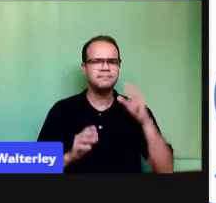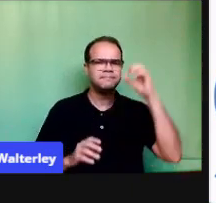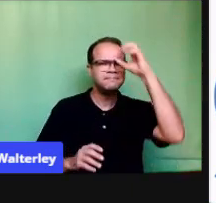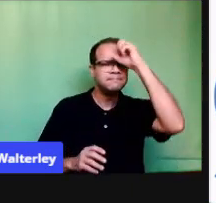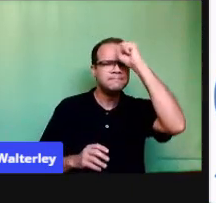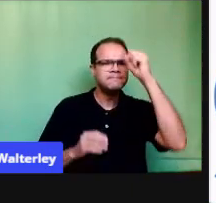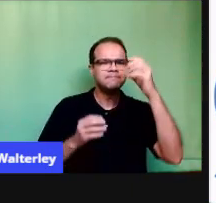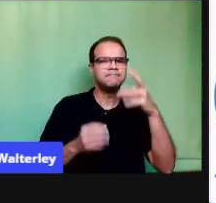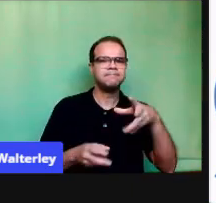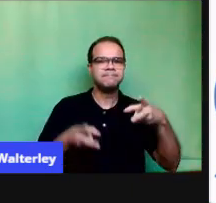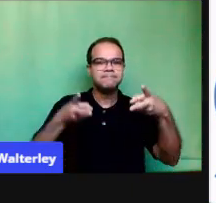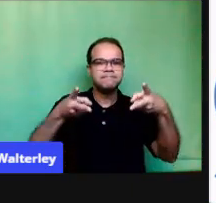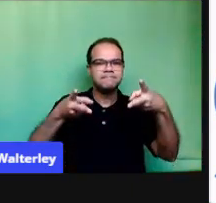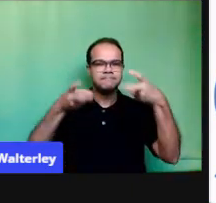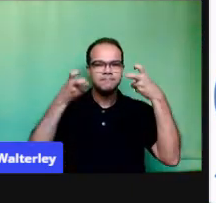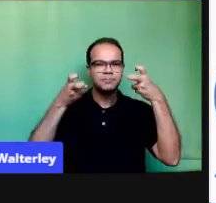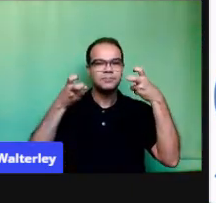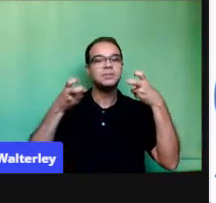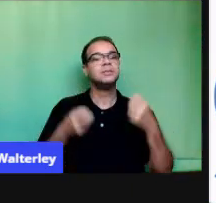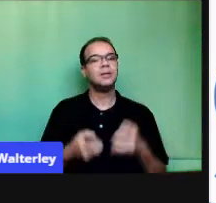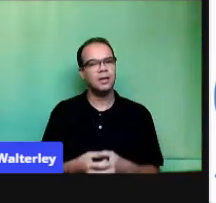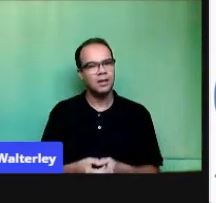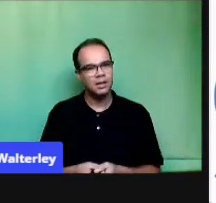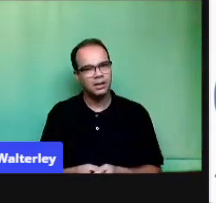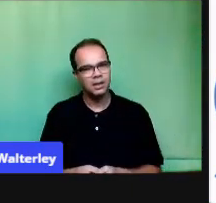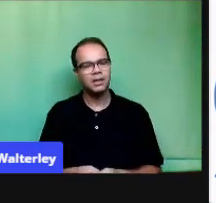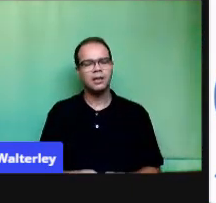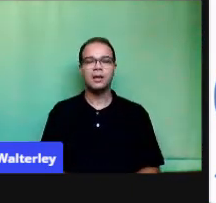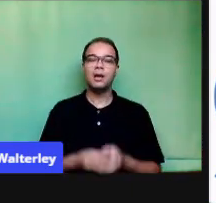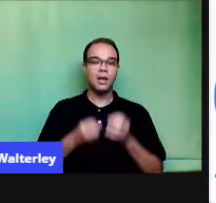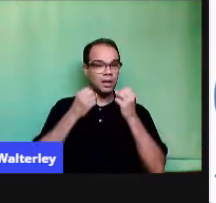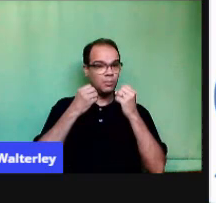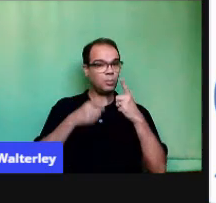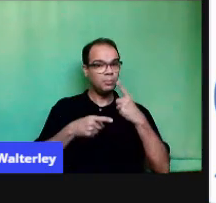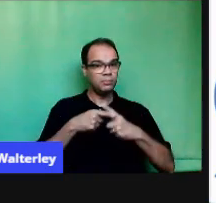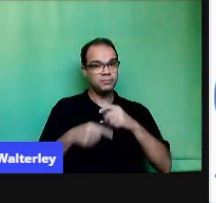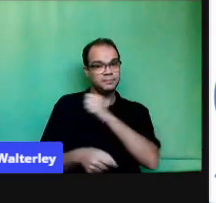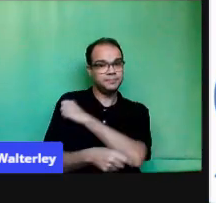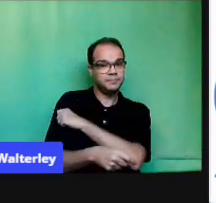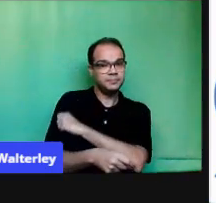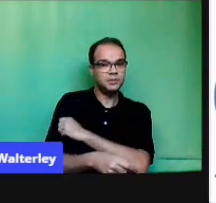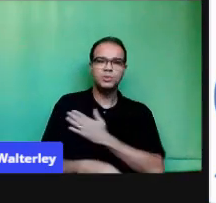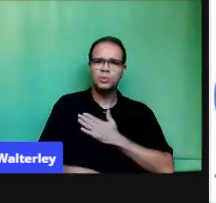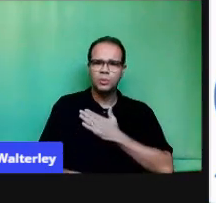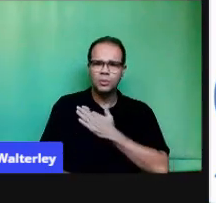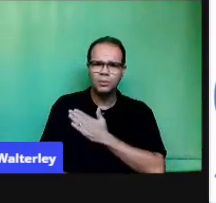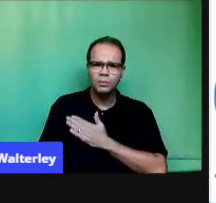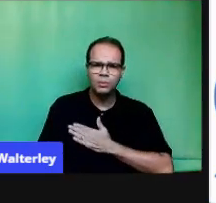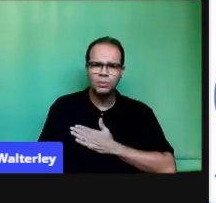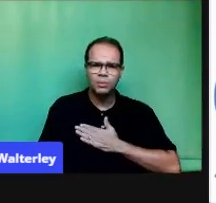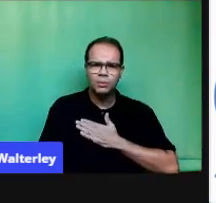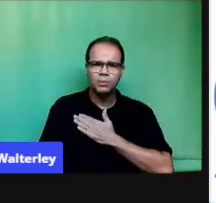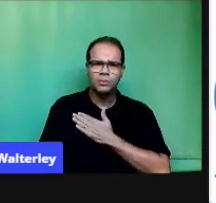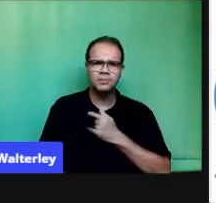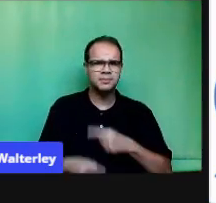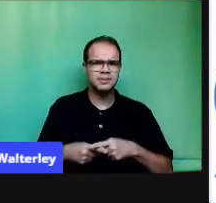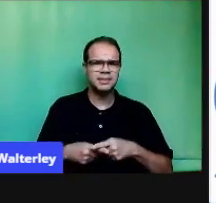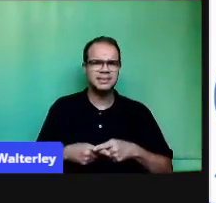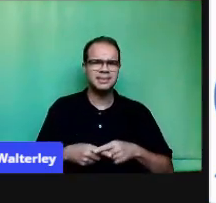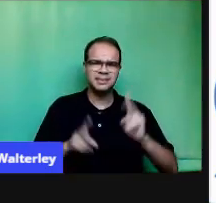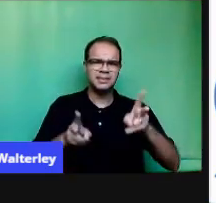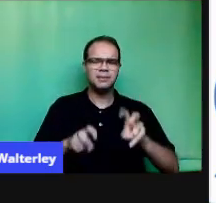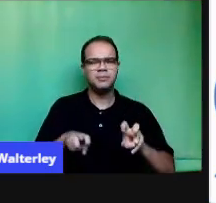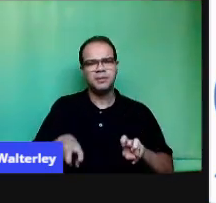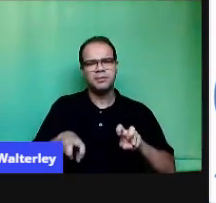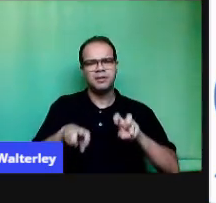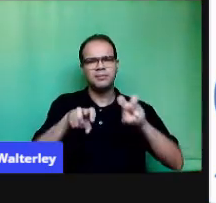metodologias, elas são muito bem compreendidas pelos alunos. Eles gostam, né, que sai daquele método formal em que o